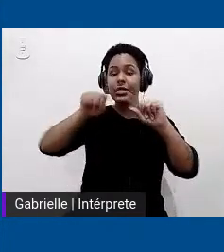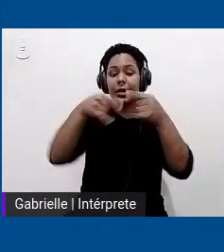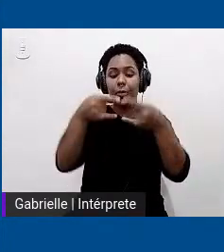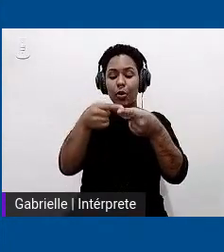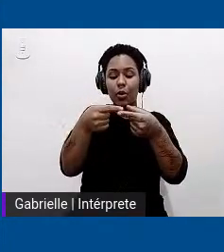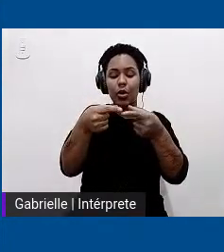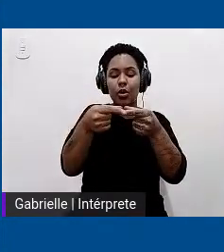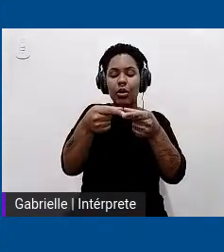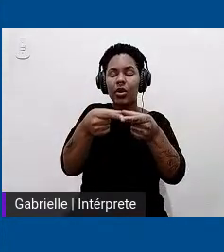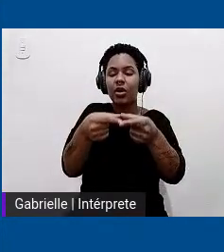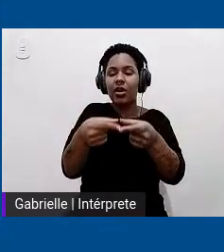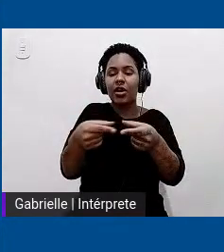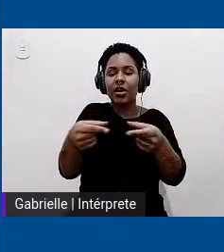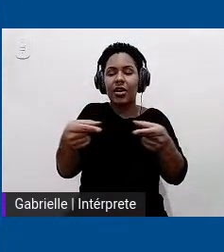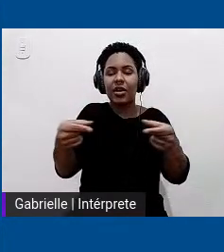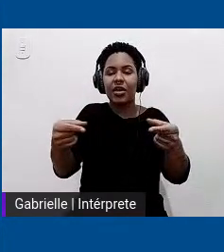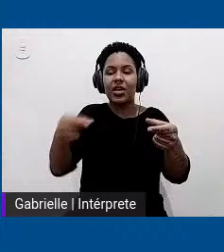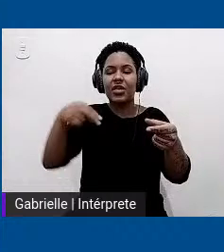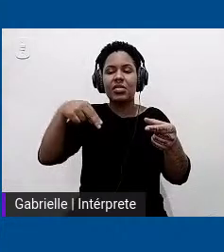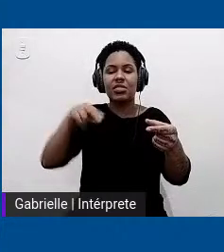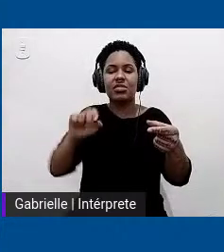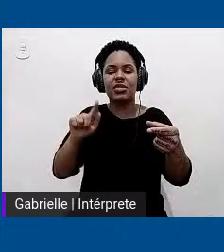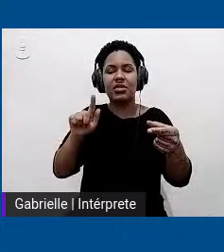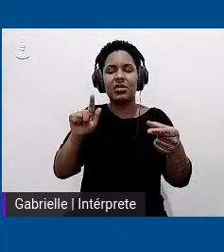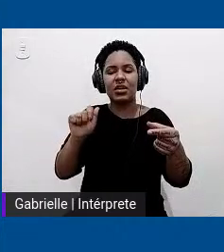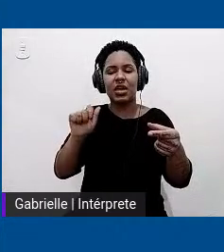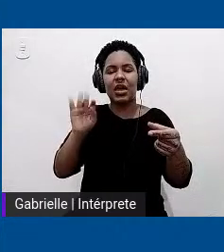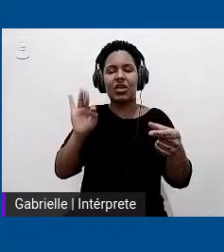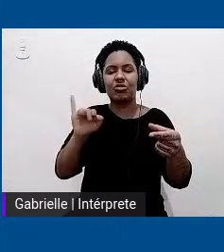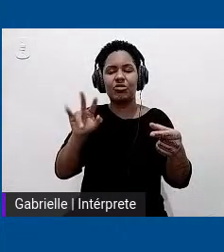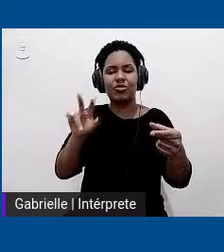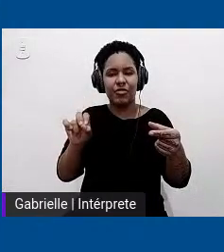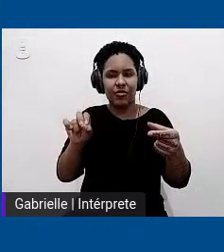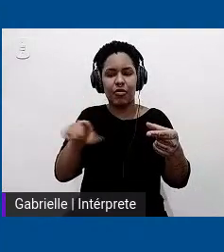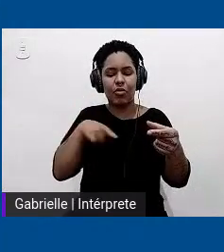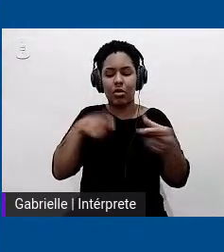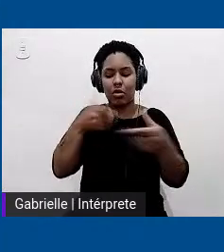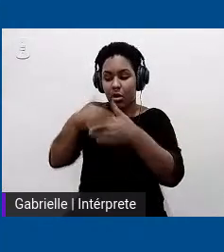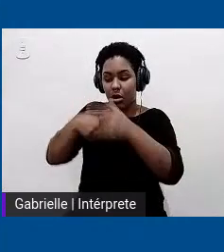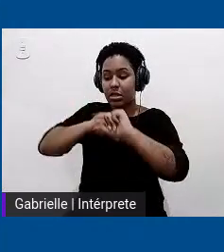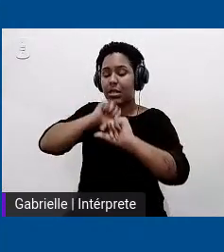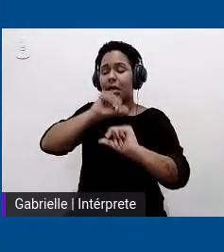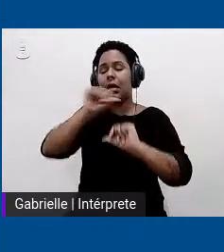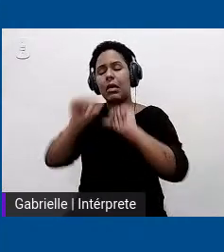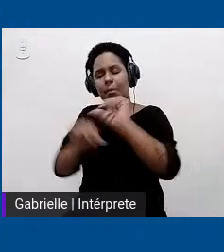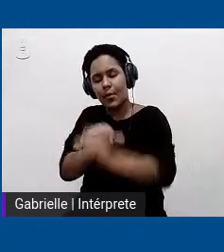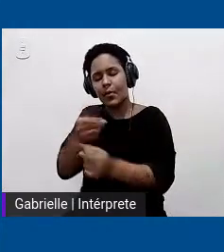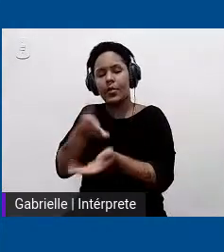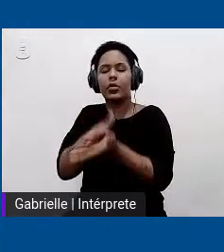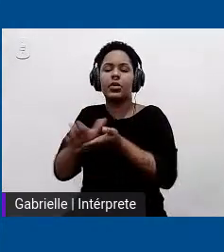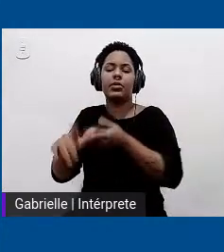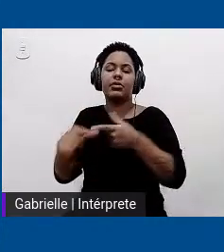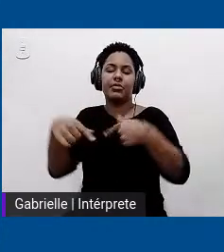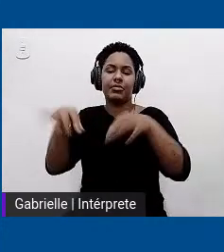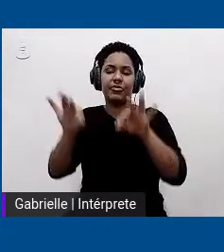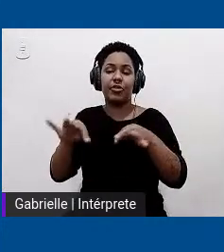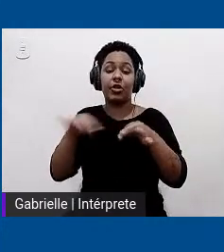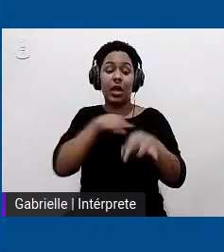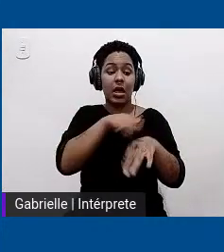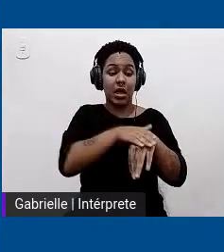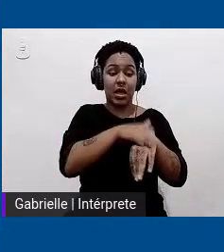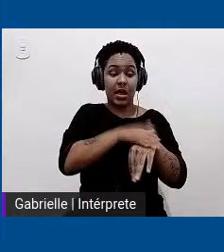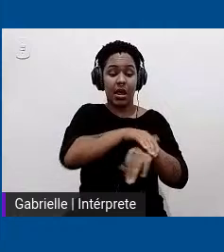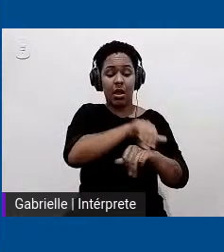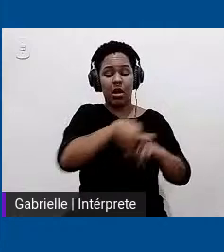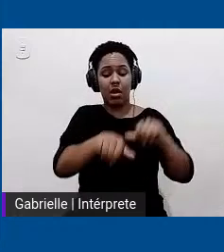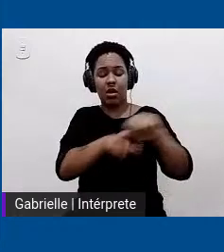placas secas, né, e tudo isso, e ele vai chegar, ele vai fazer a transição do século XIX para